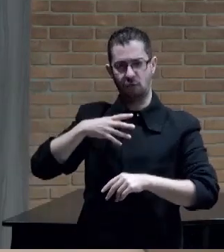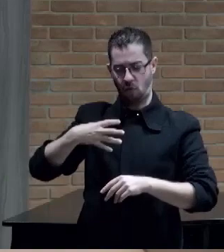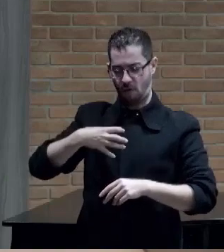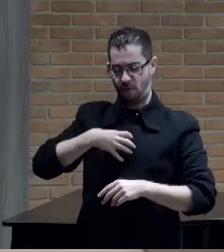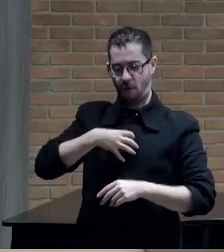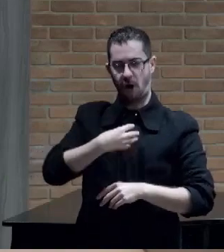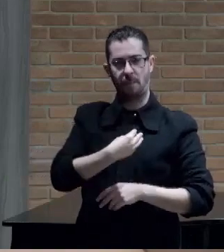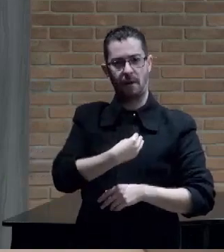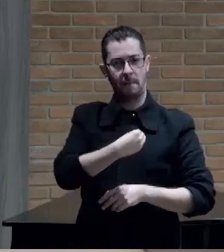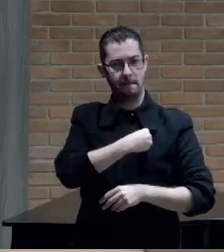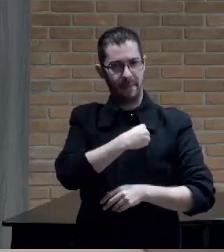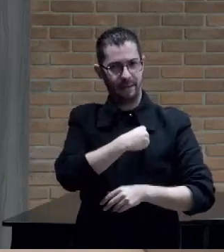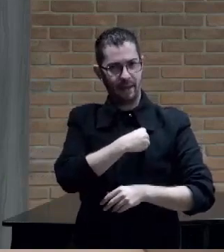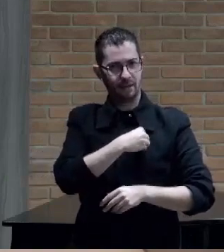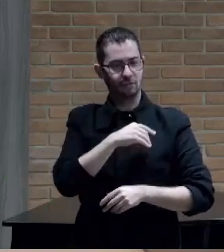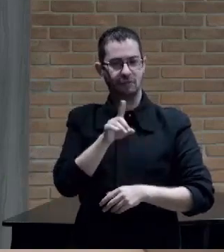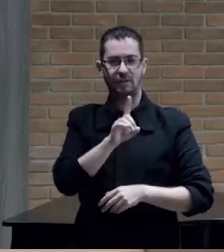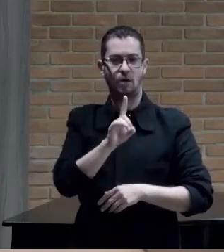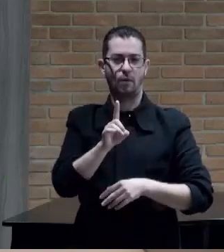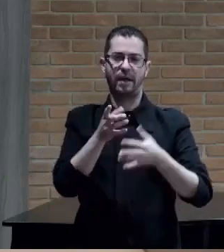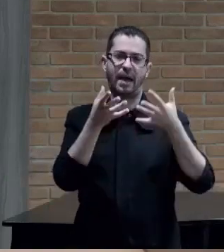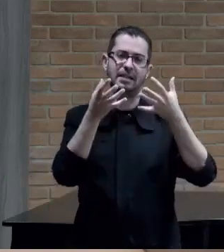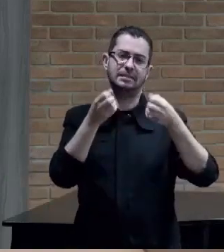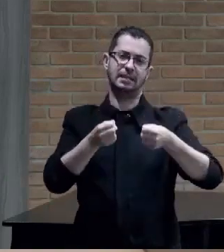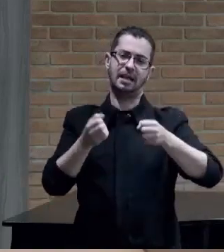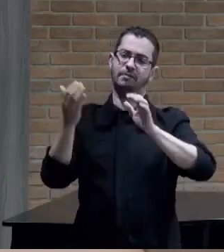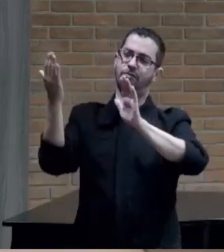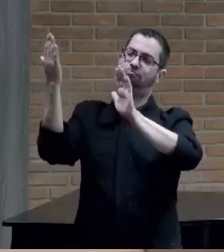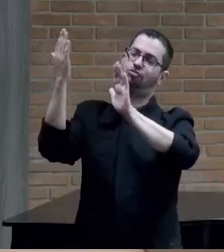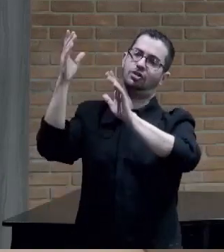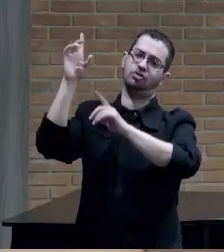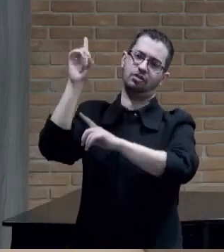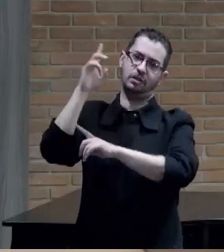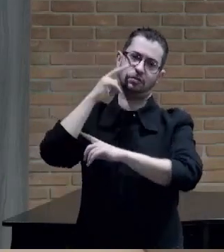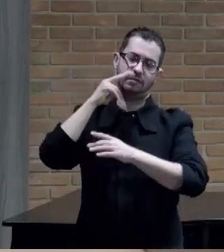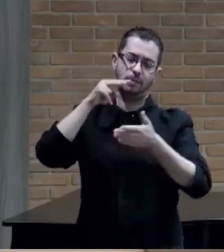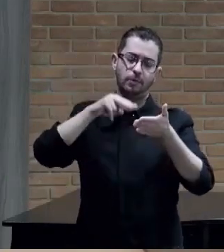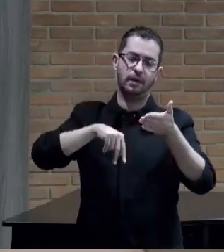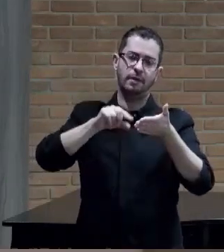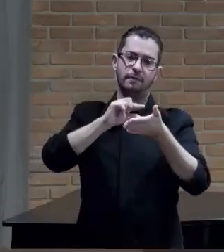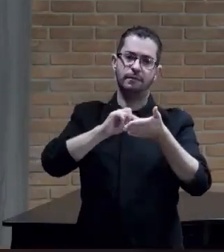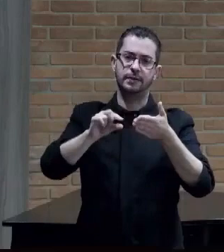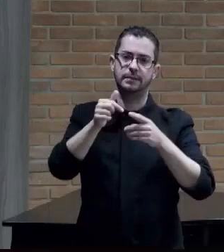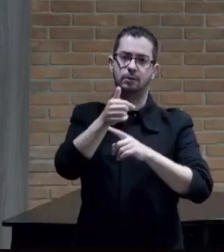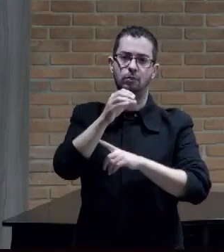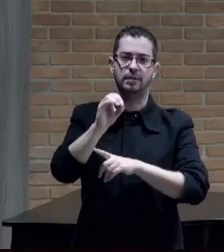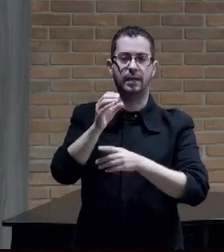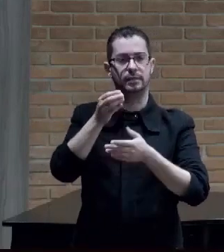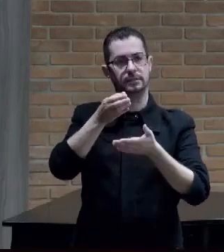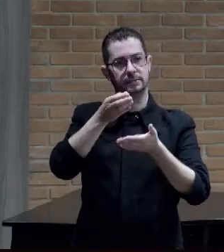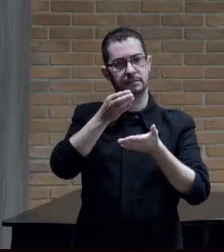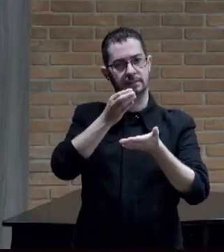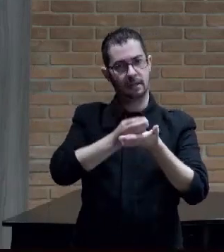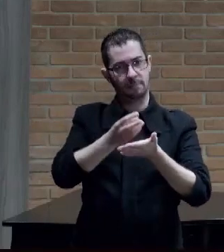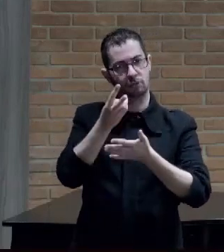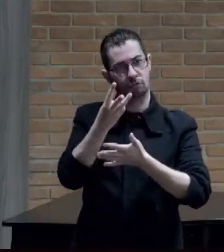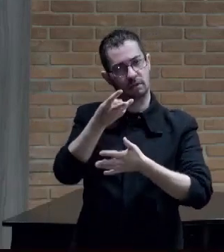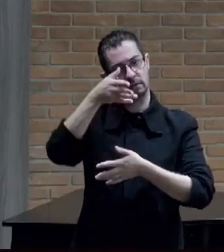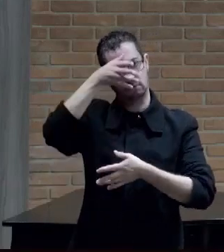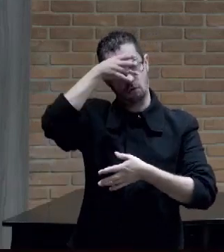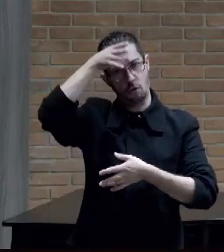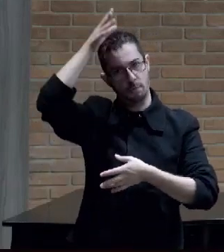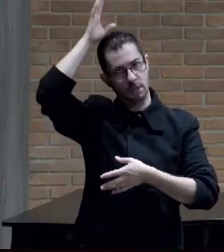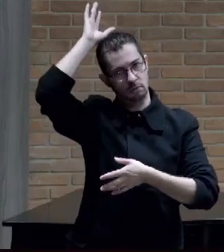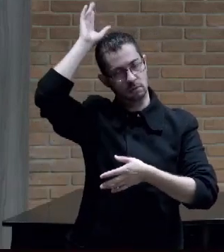é inaceitável diante de Deus. Então vamos ler só o versículo 10 do capítulo 3 de Romanos. Como